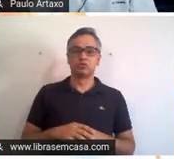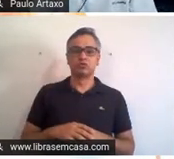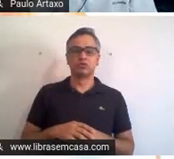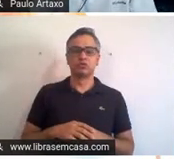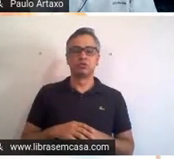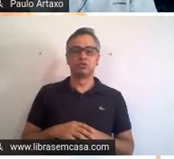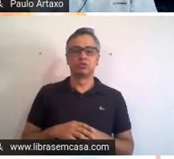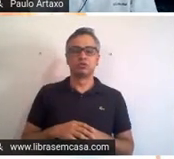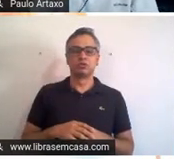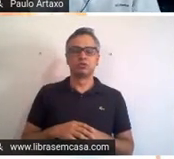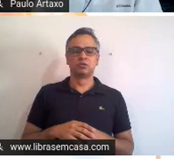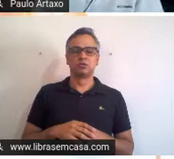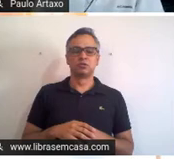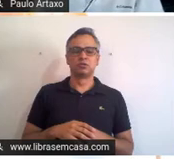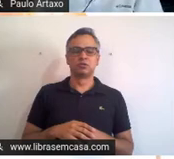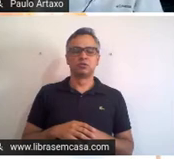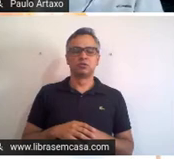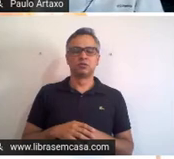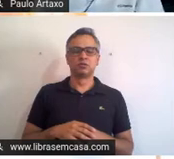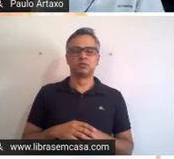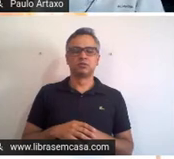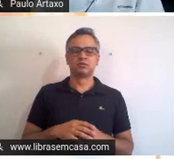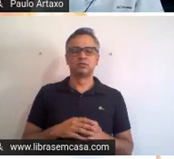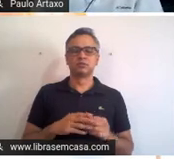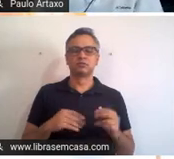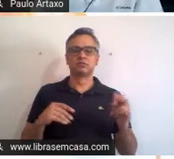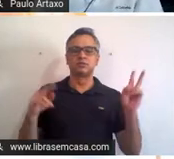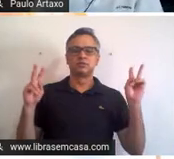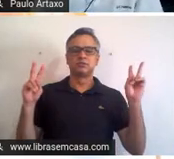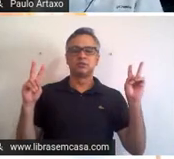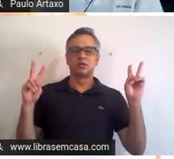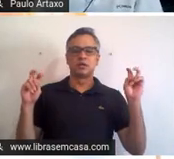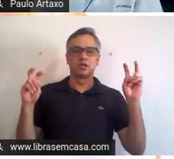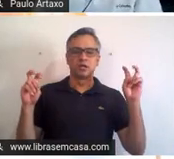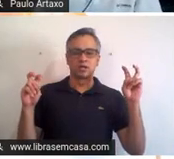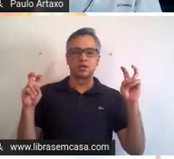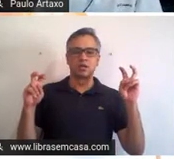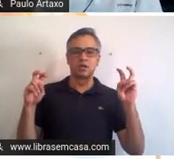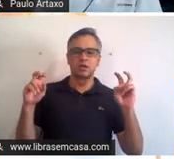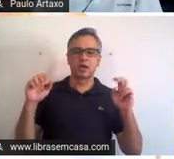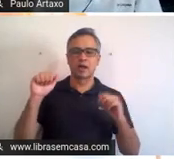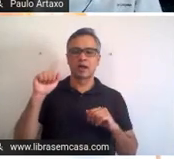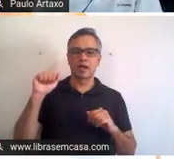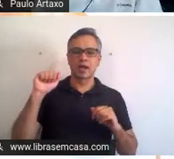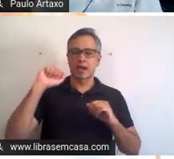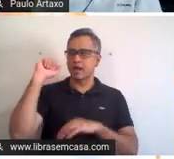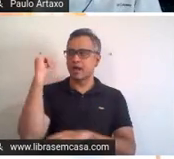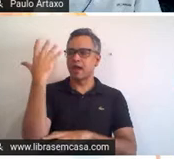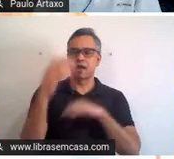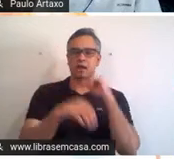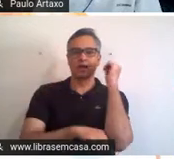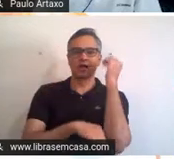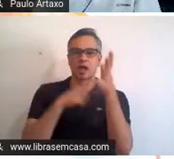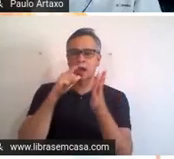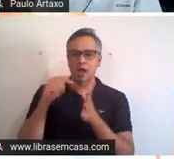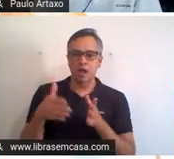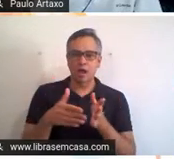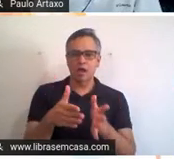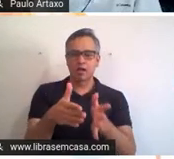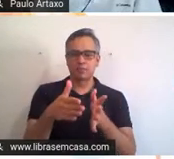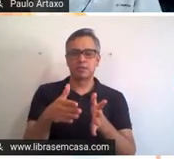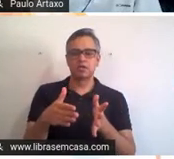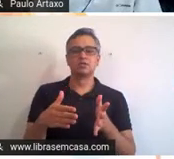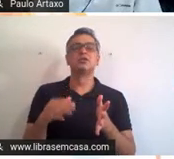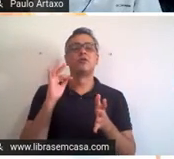que essas questões ambientais são, de fato, tão muito impossíveis, mas vão se tornar